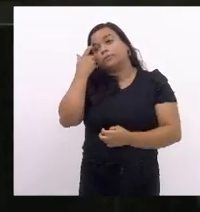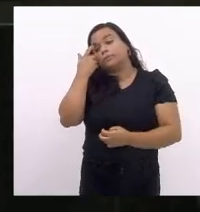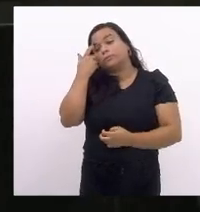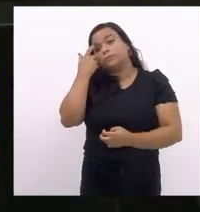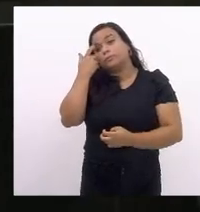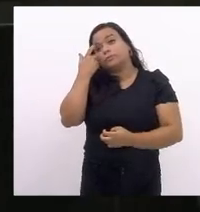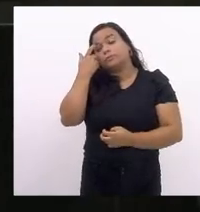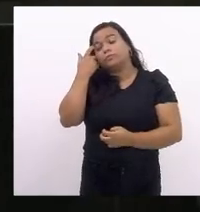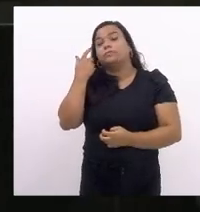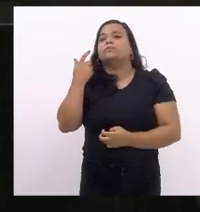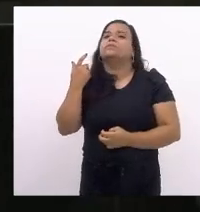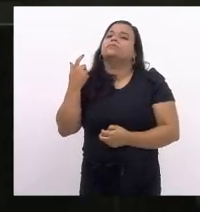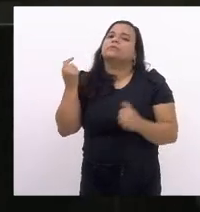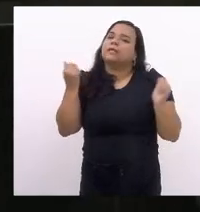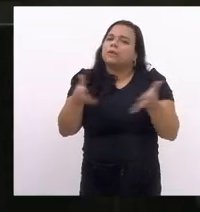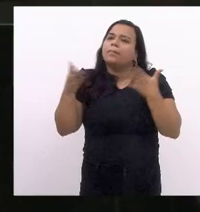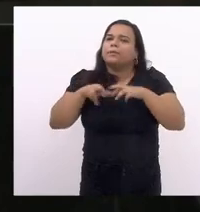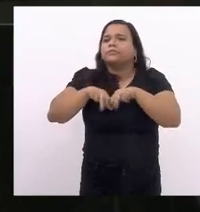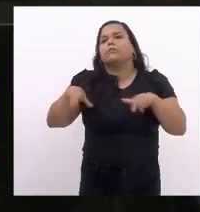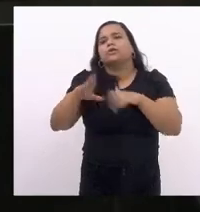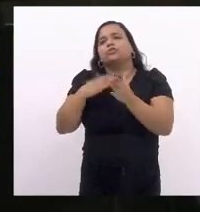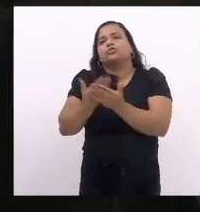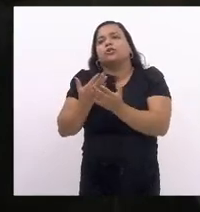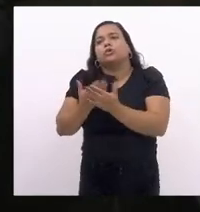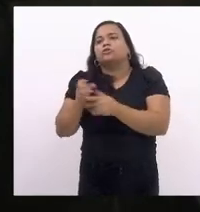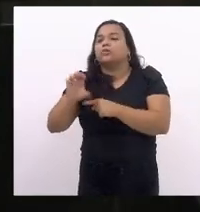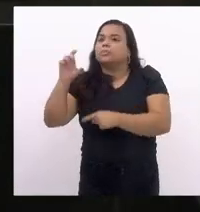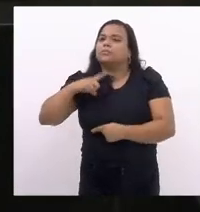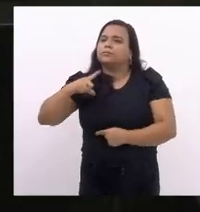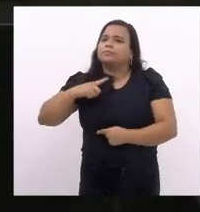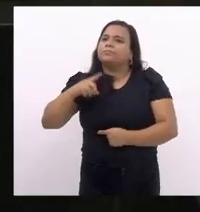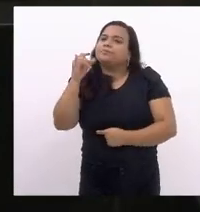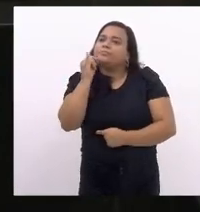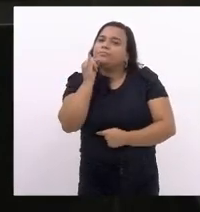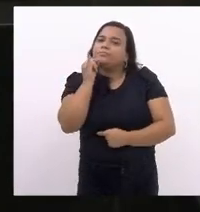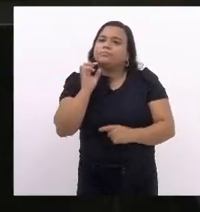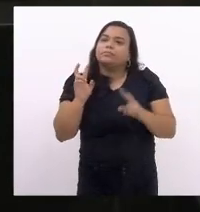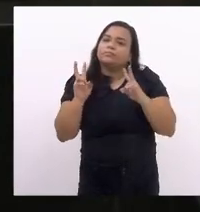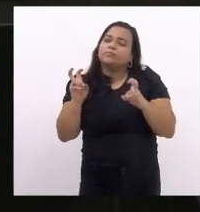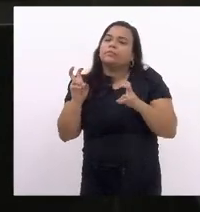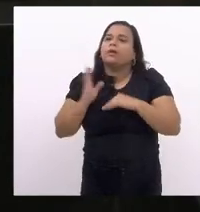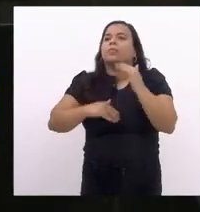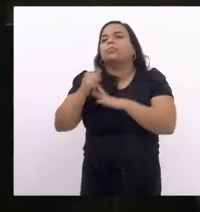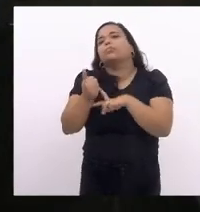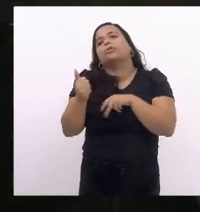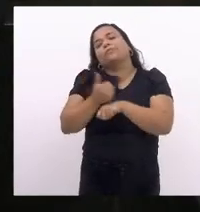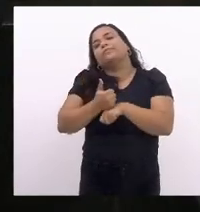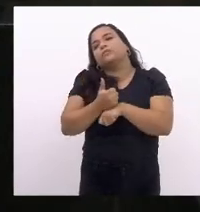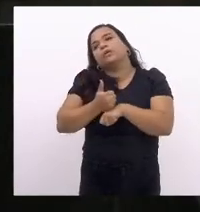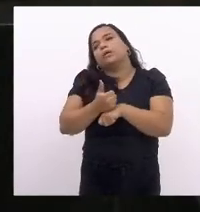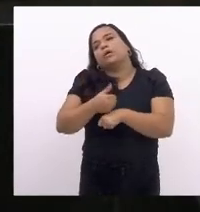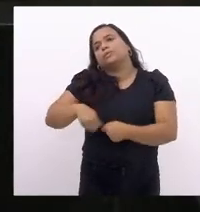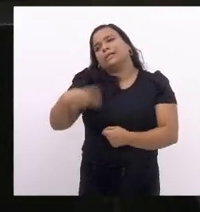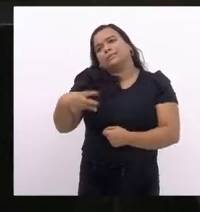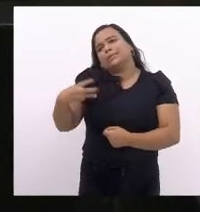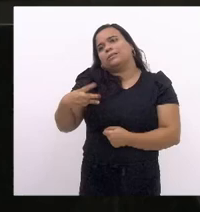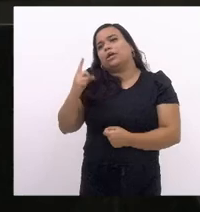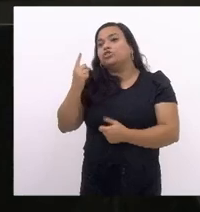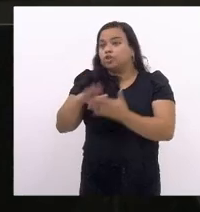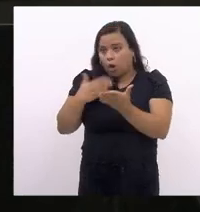no que diz respeito às demandas que as escolas estaduais têm. Por exemplo, a questão relacionada aos profissionais terceirizados. Uma das escolas que eu fui